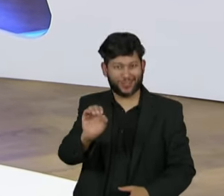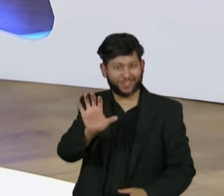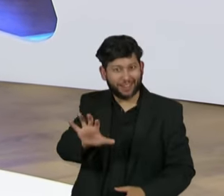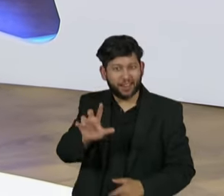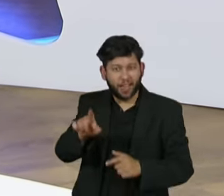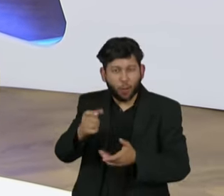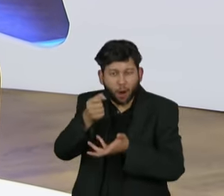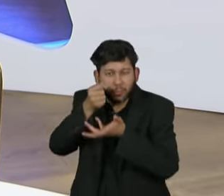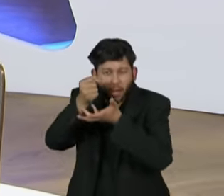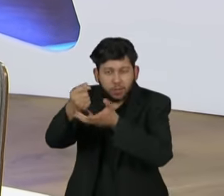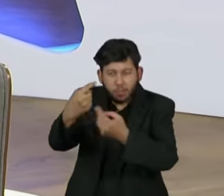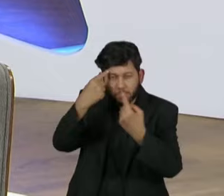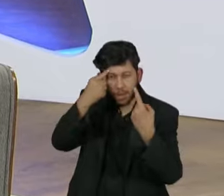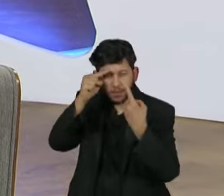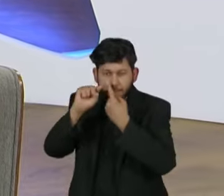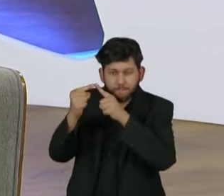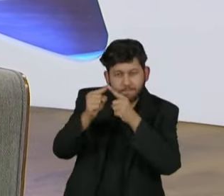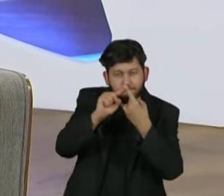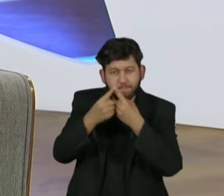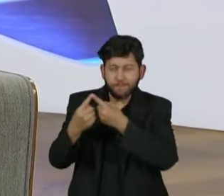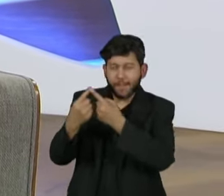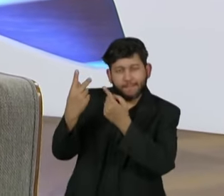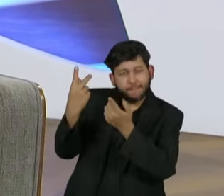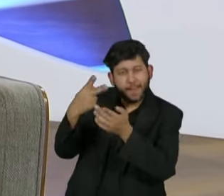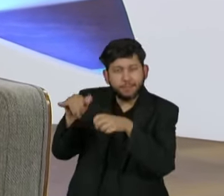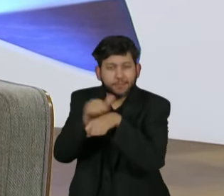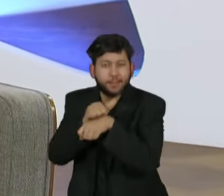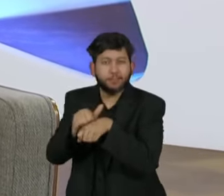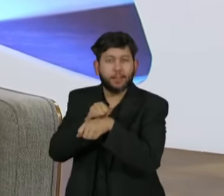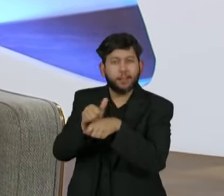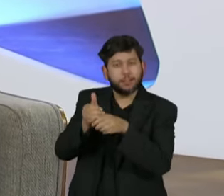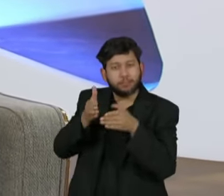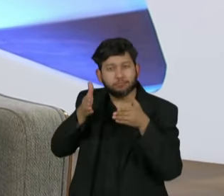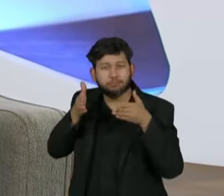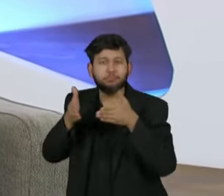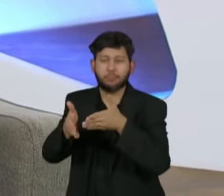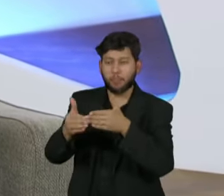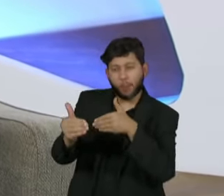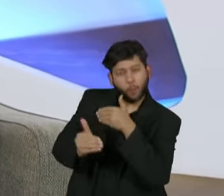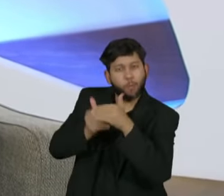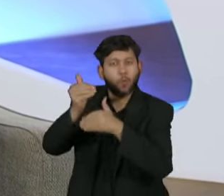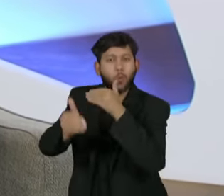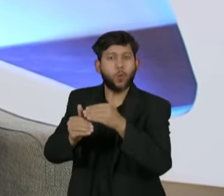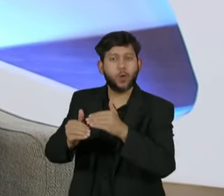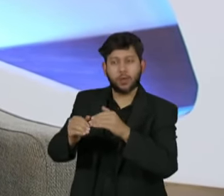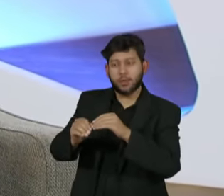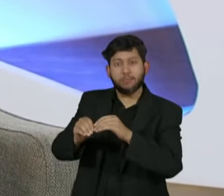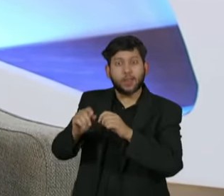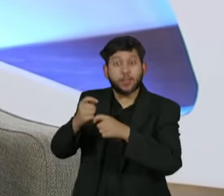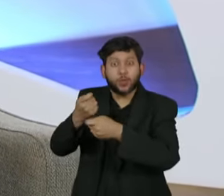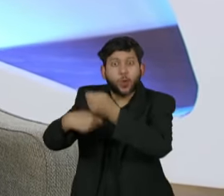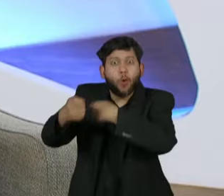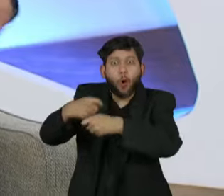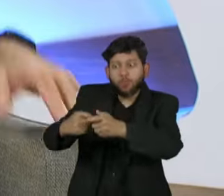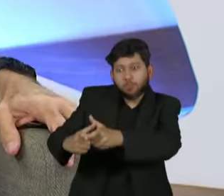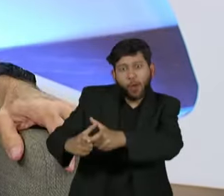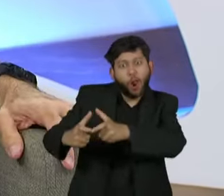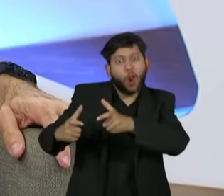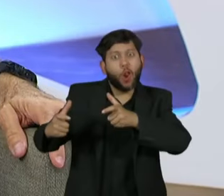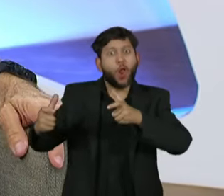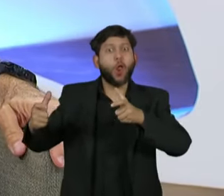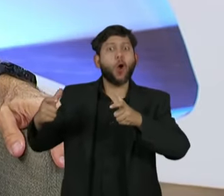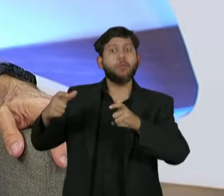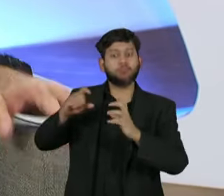que criou todo um conjunto de mecanismos de formato e evoluir de escalar negócios pros negócios serem